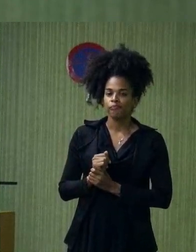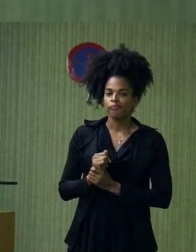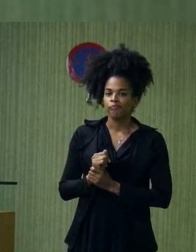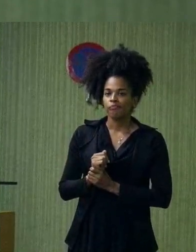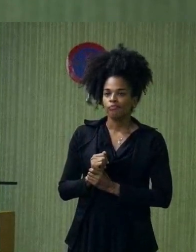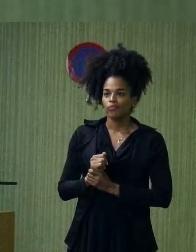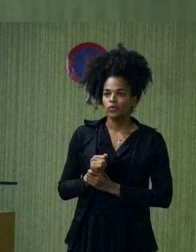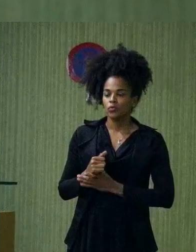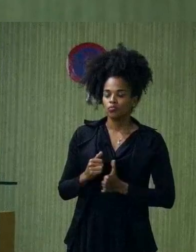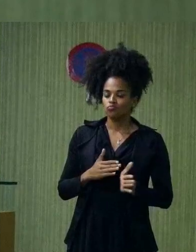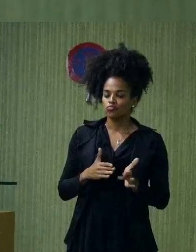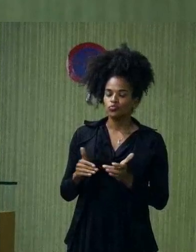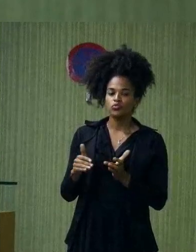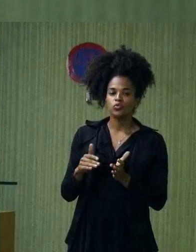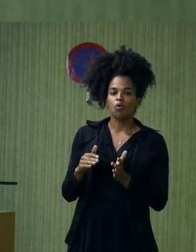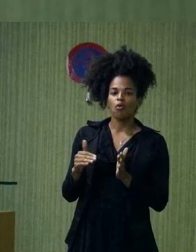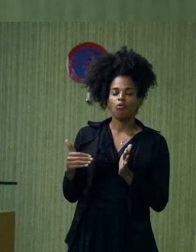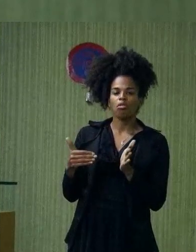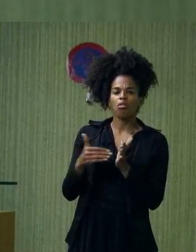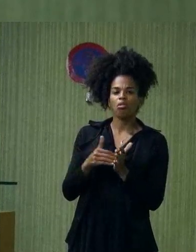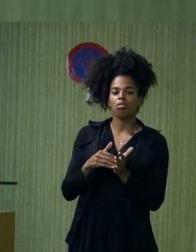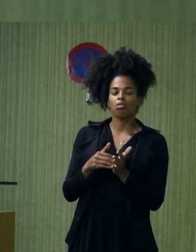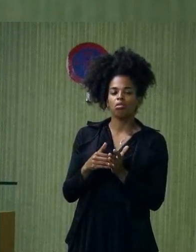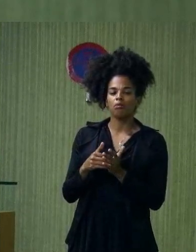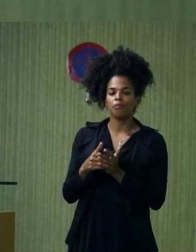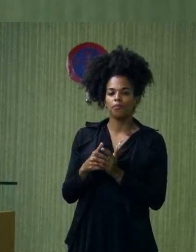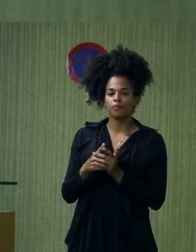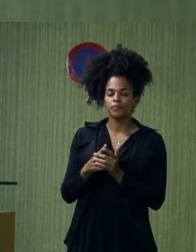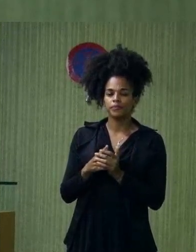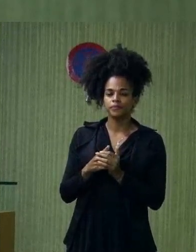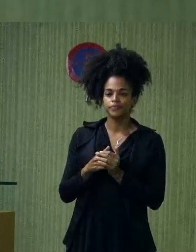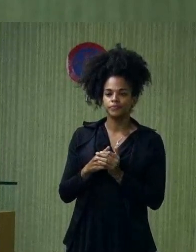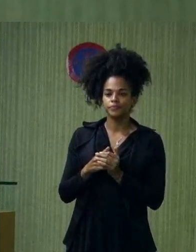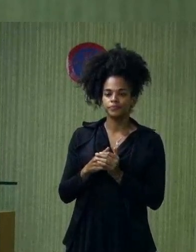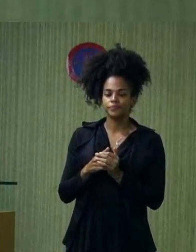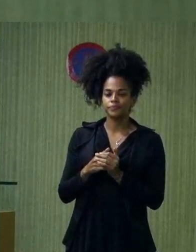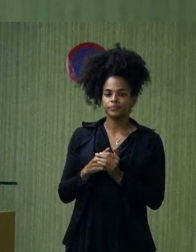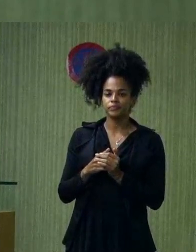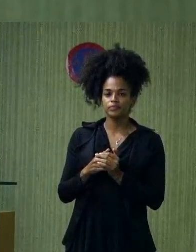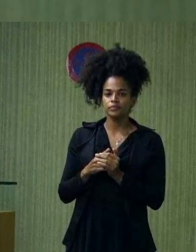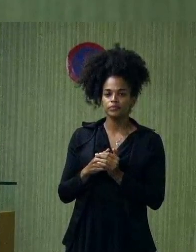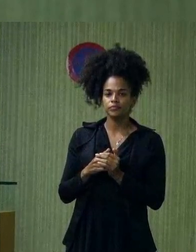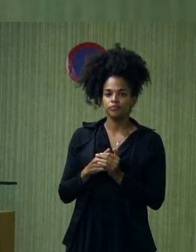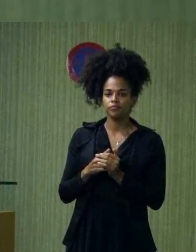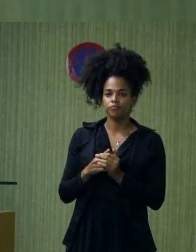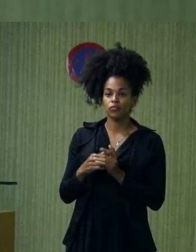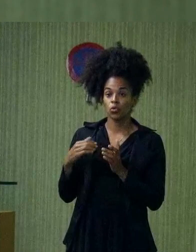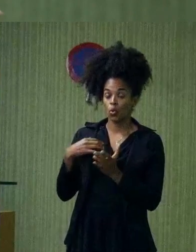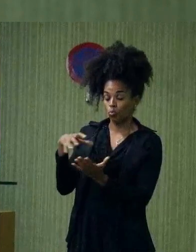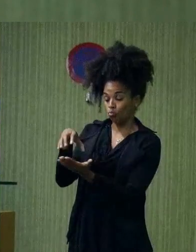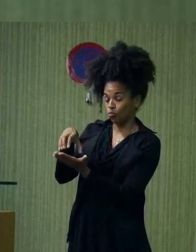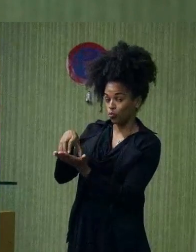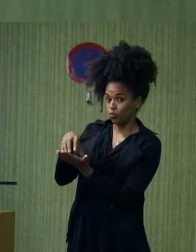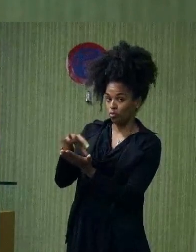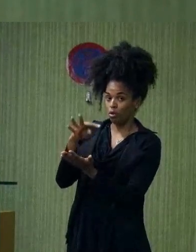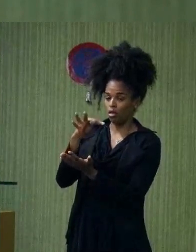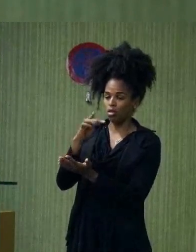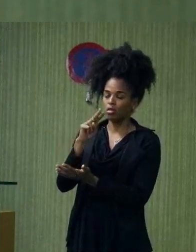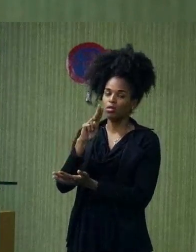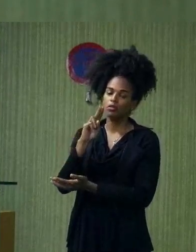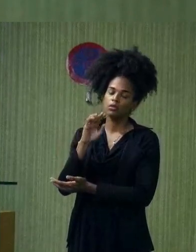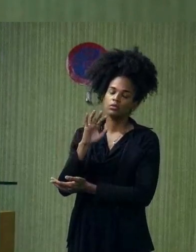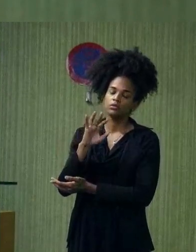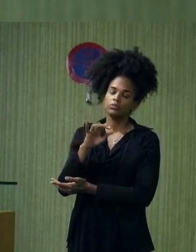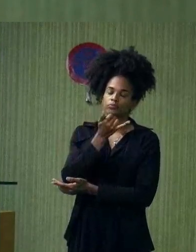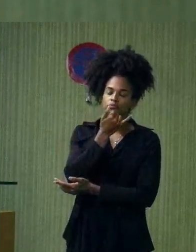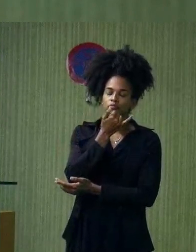tem até inclusive é bonita que tem praia e para cima então eles falam ó do tupé para lá e do tupé para cá mas